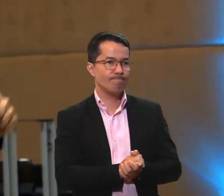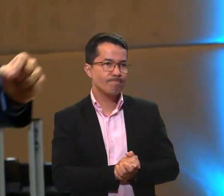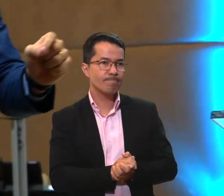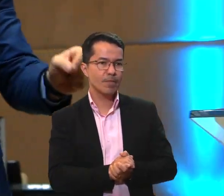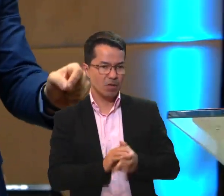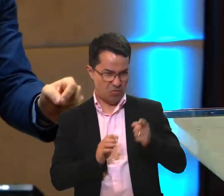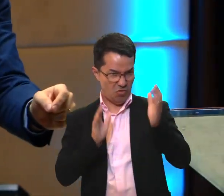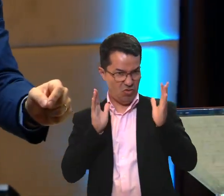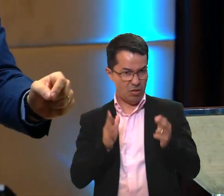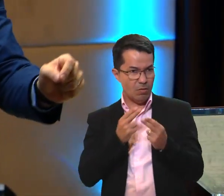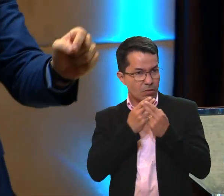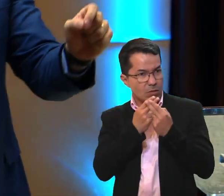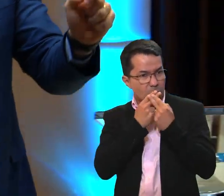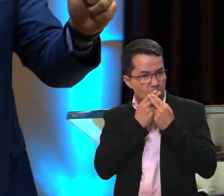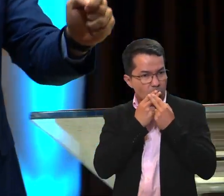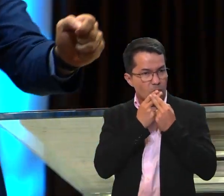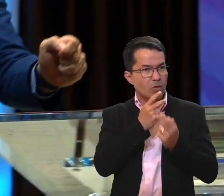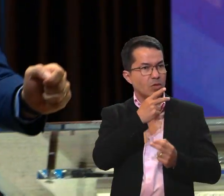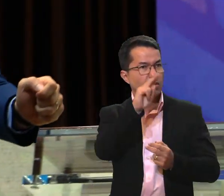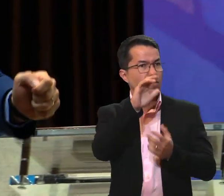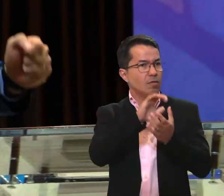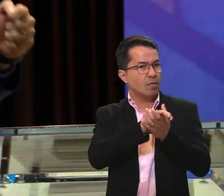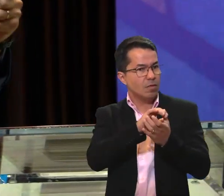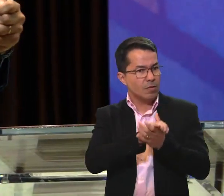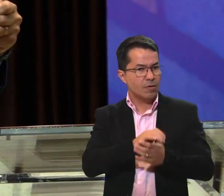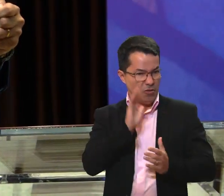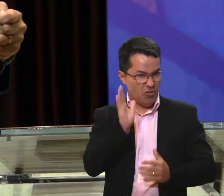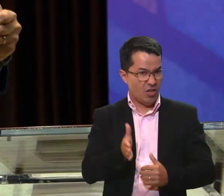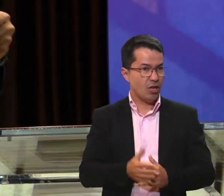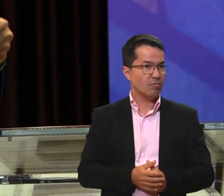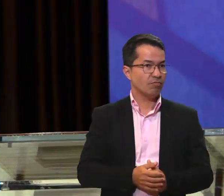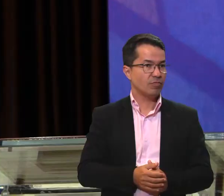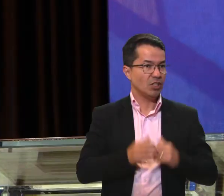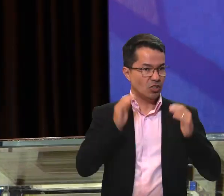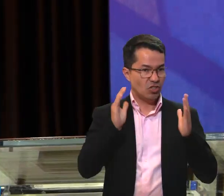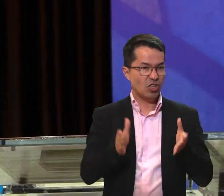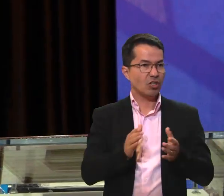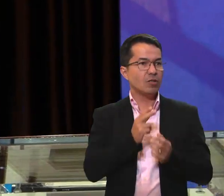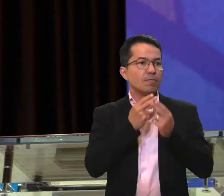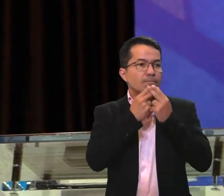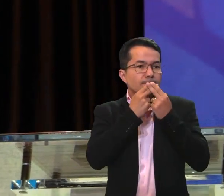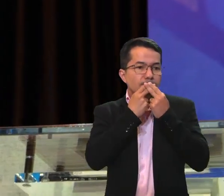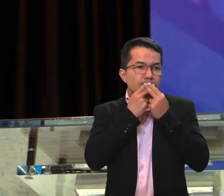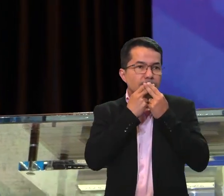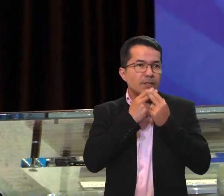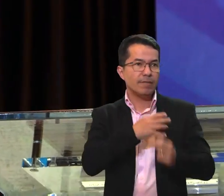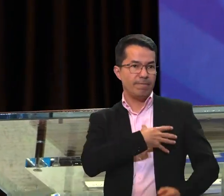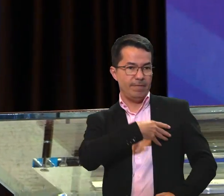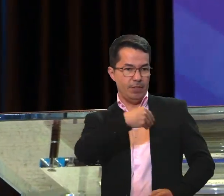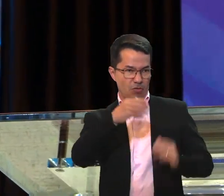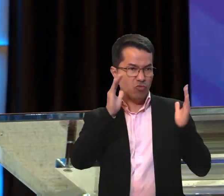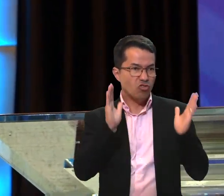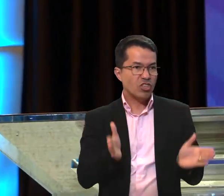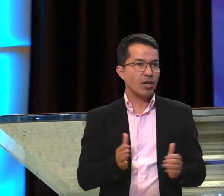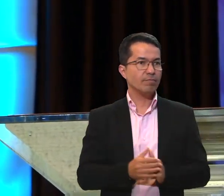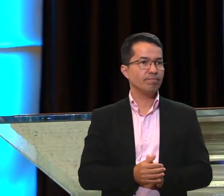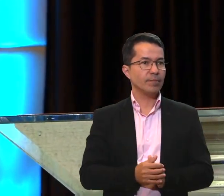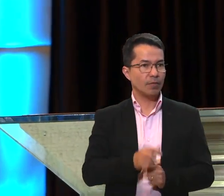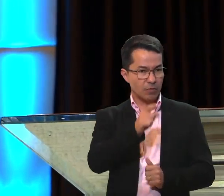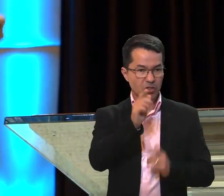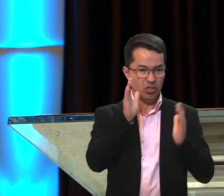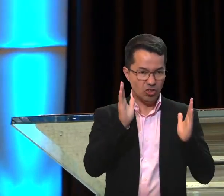te desafiar a experimentar esta arma espiritual. Quando jejuamos,